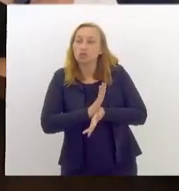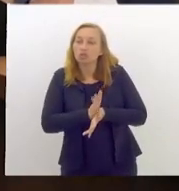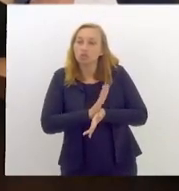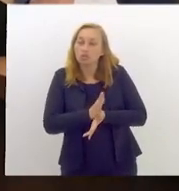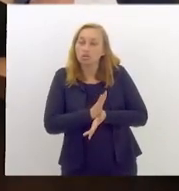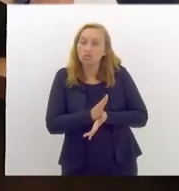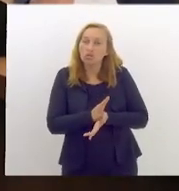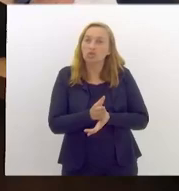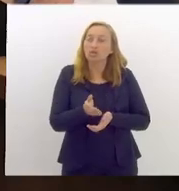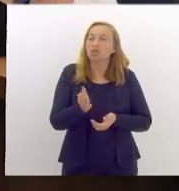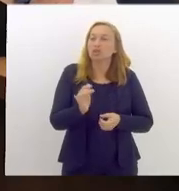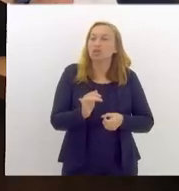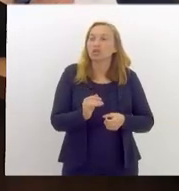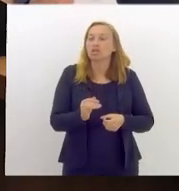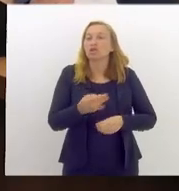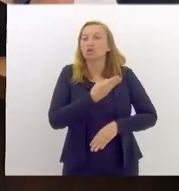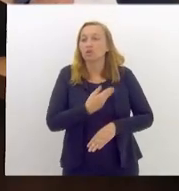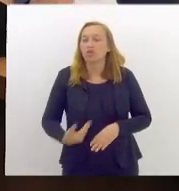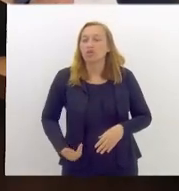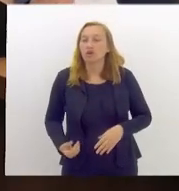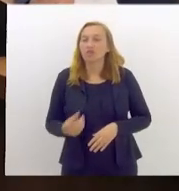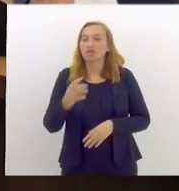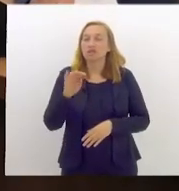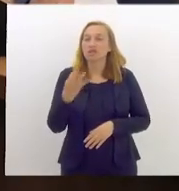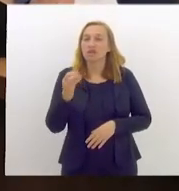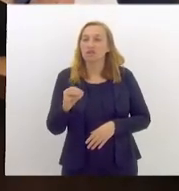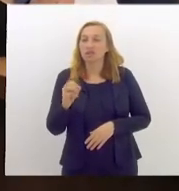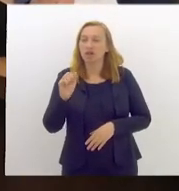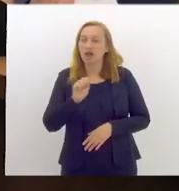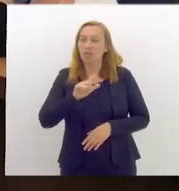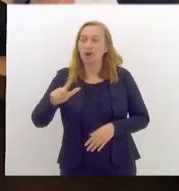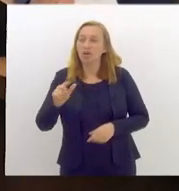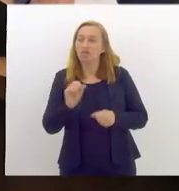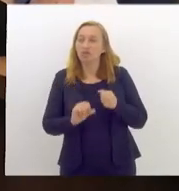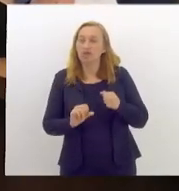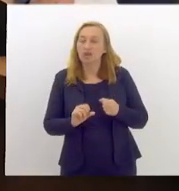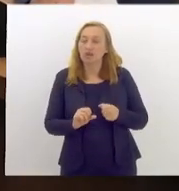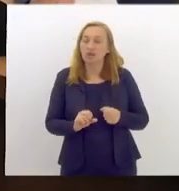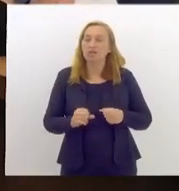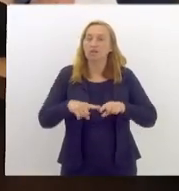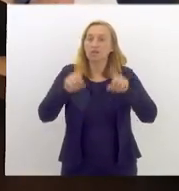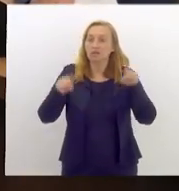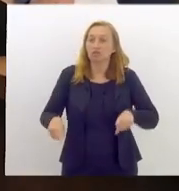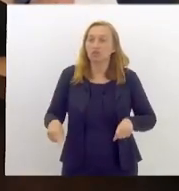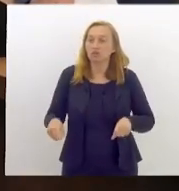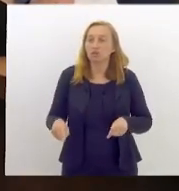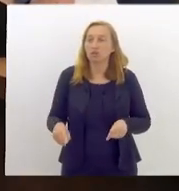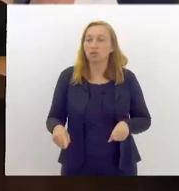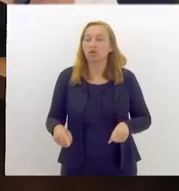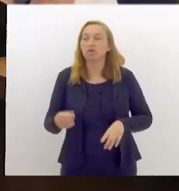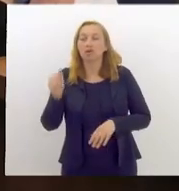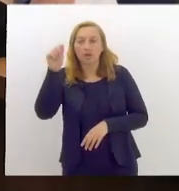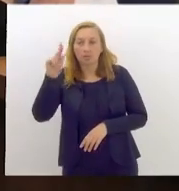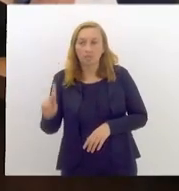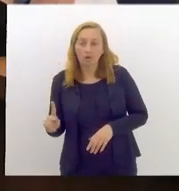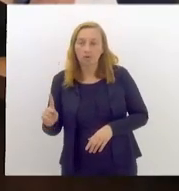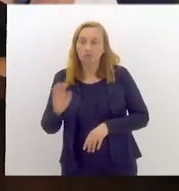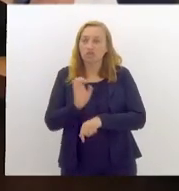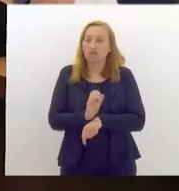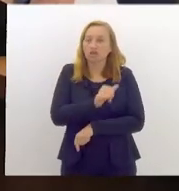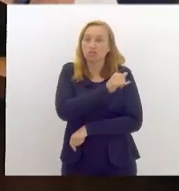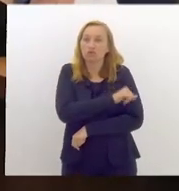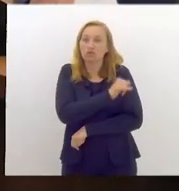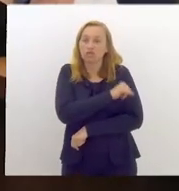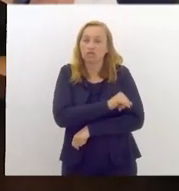e os esquemas que o governo do Serra de Cabral fez fazendo com que os servidores e os aposentados do Estado do Rio de